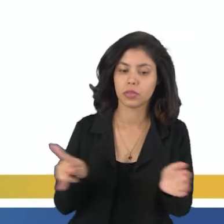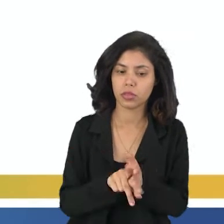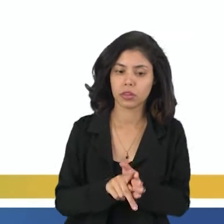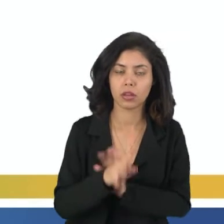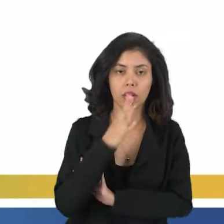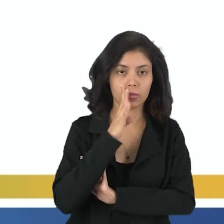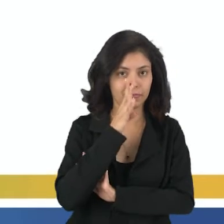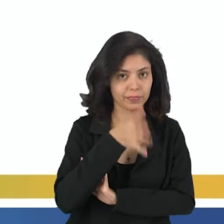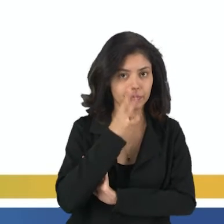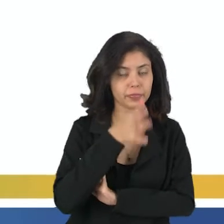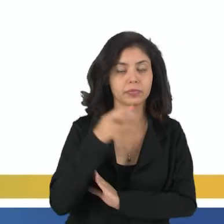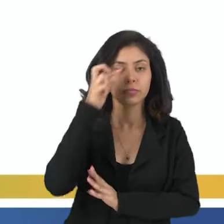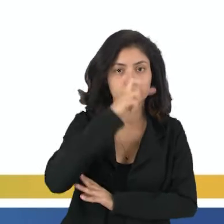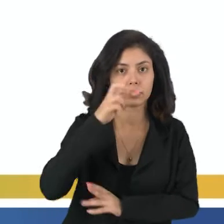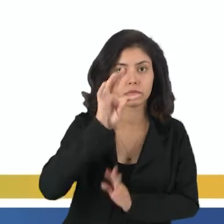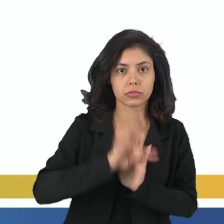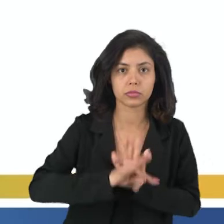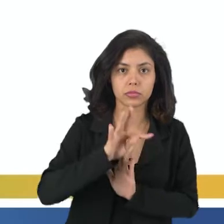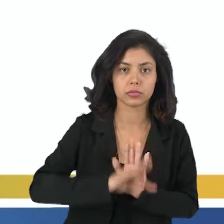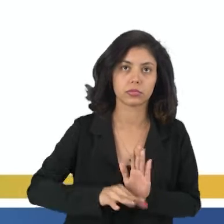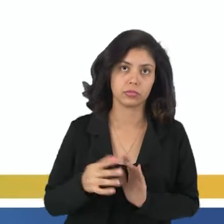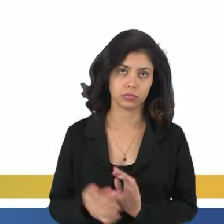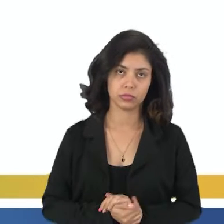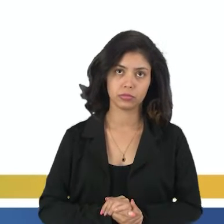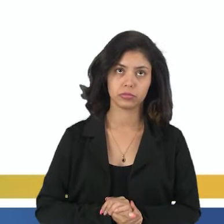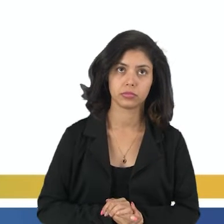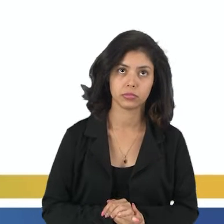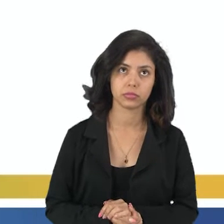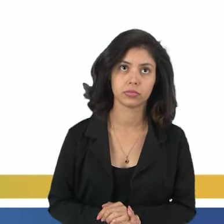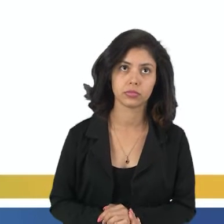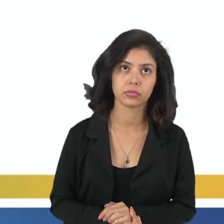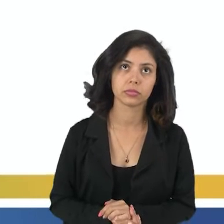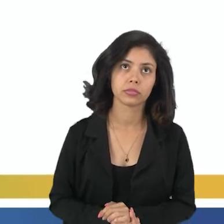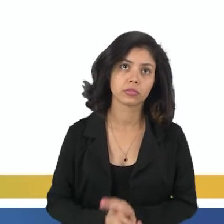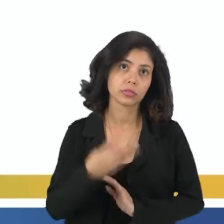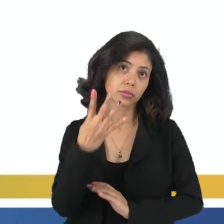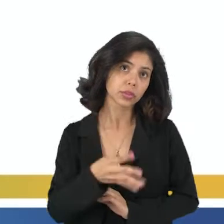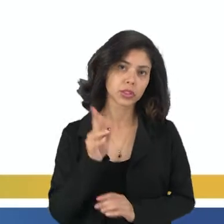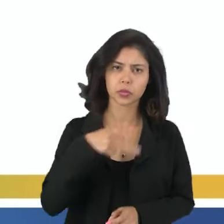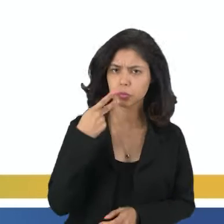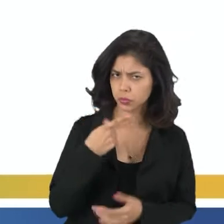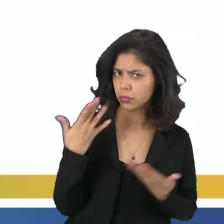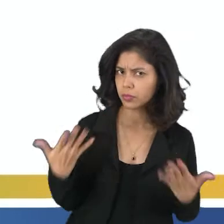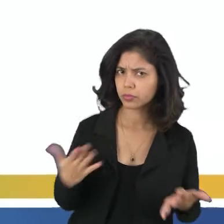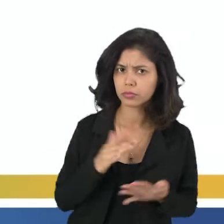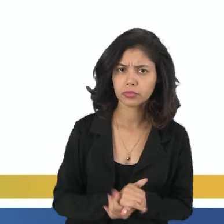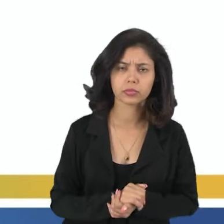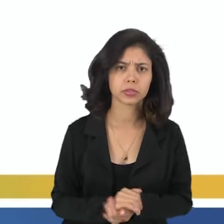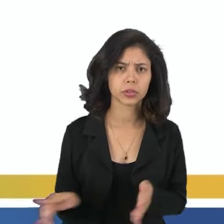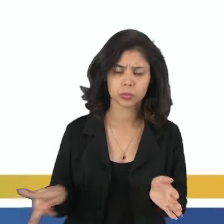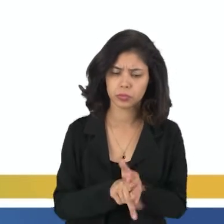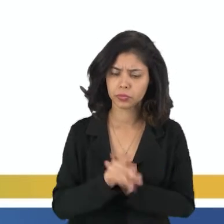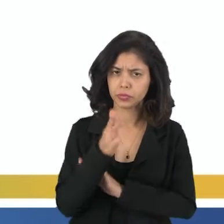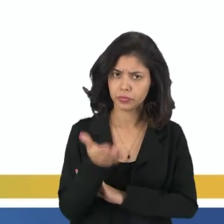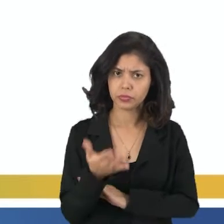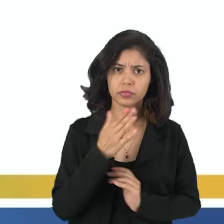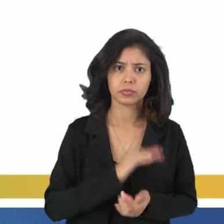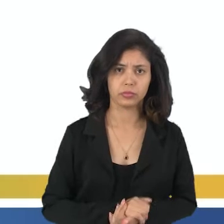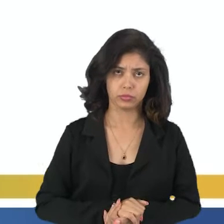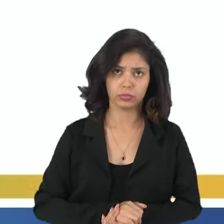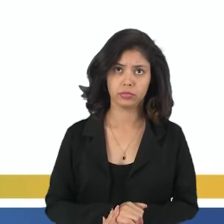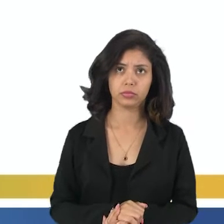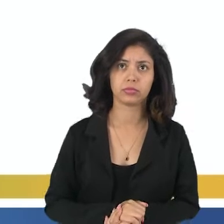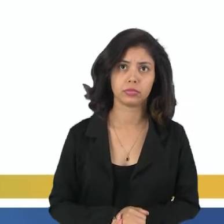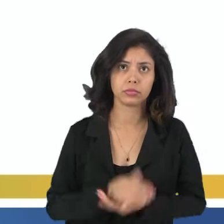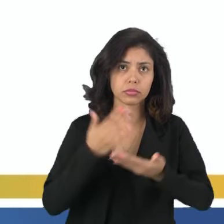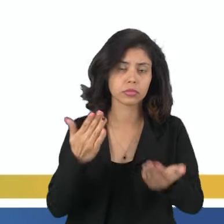crítico para analisar textos não é muito somente você top quatro é muito se fala desse posicionamento crítico